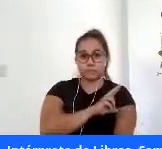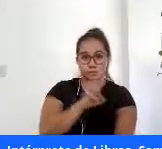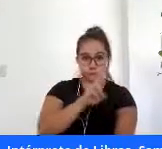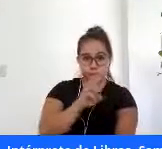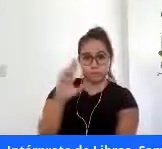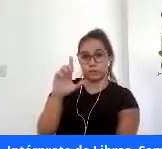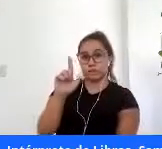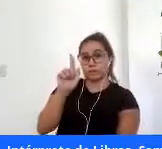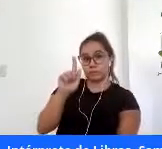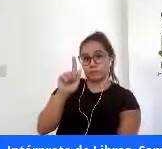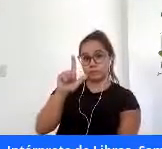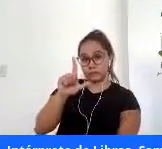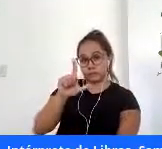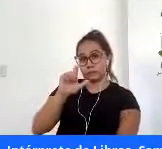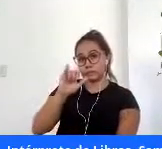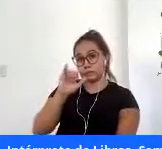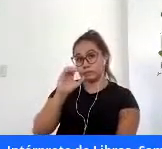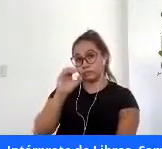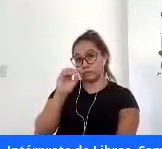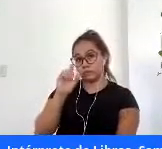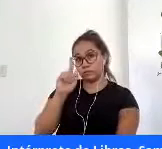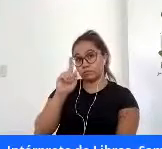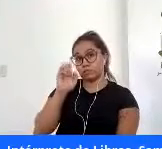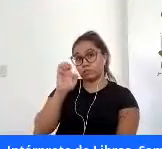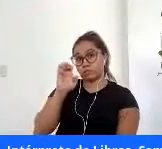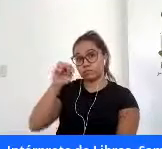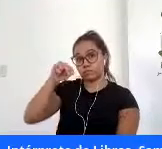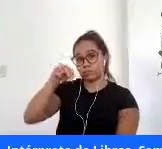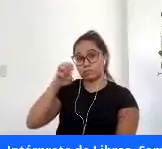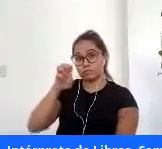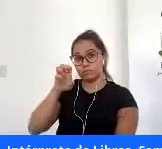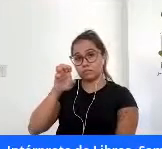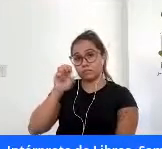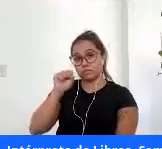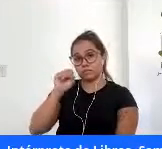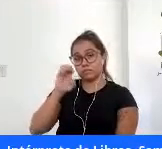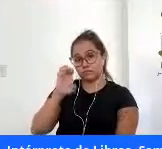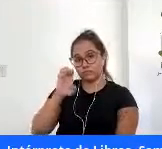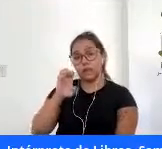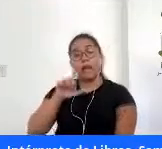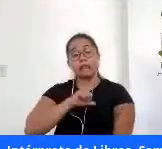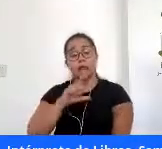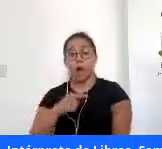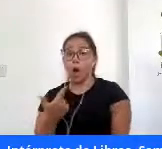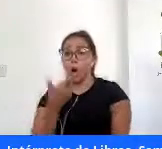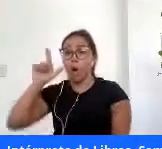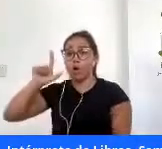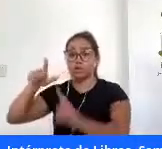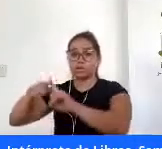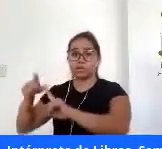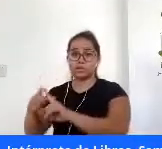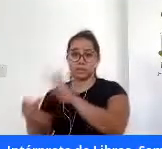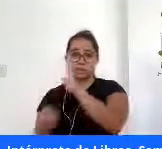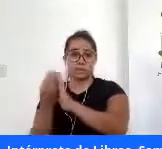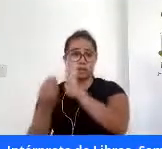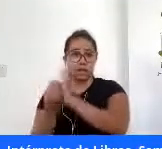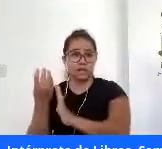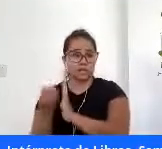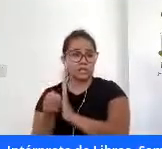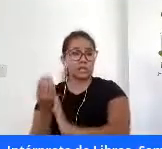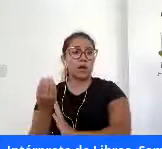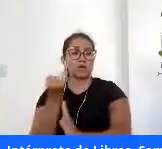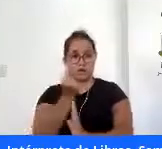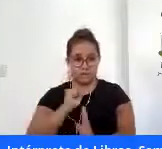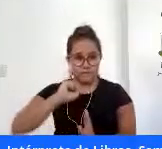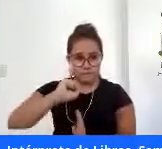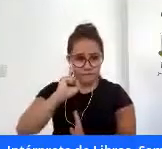formação de outras células do sistema nervoso que não são os neurônios, né, que são as células do sistema imunológico, por exemplo, as células que vão